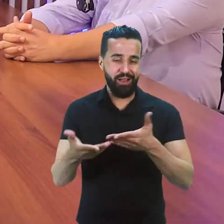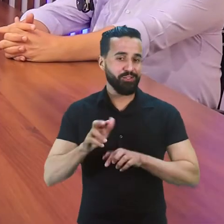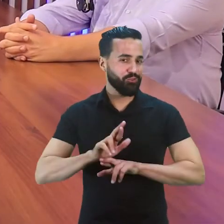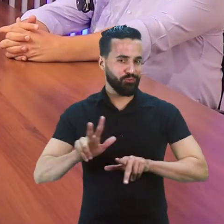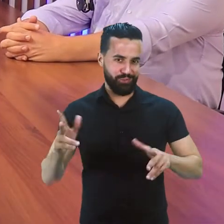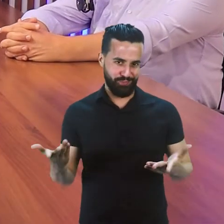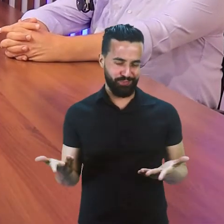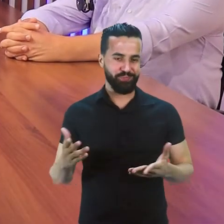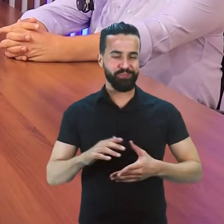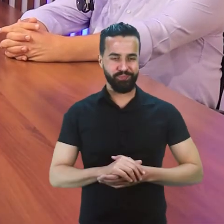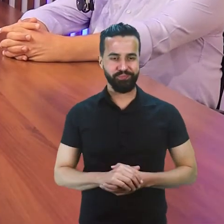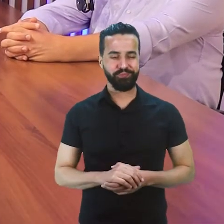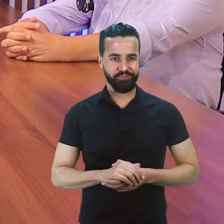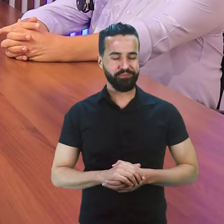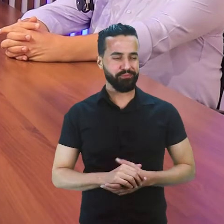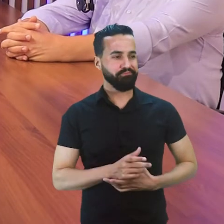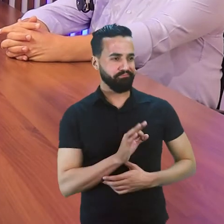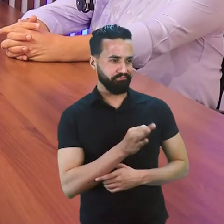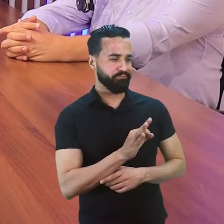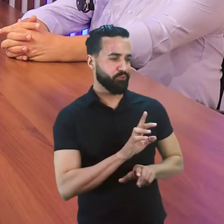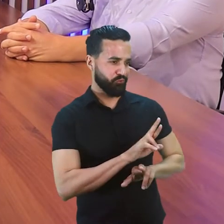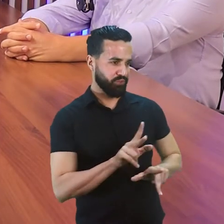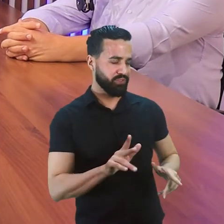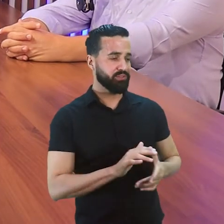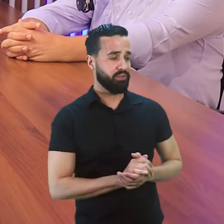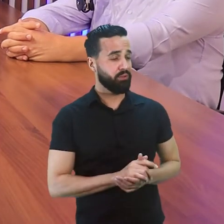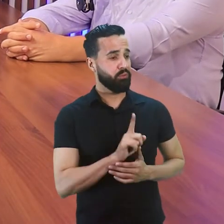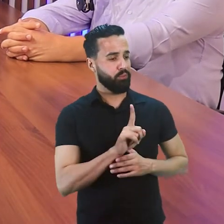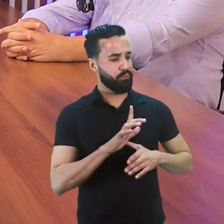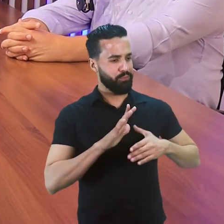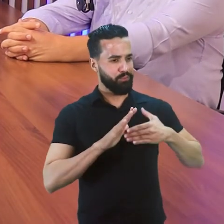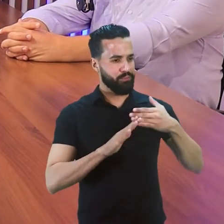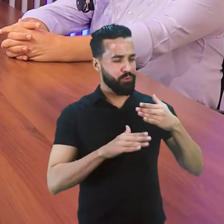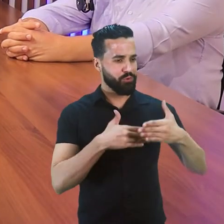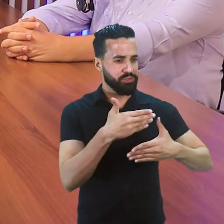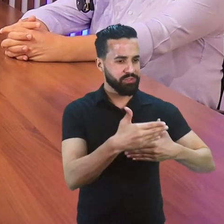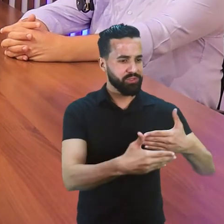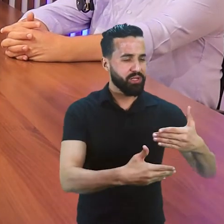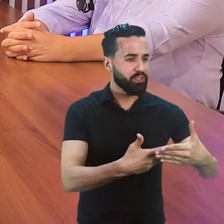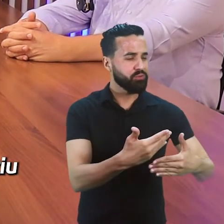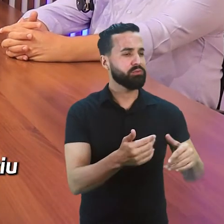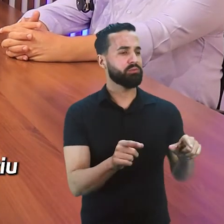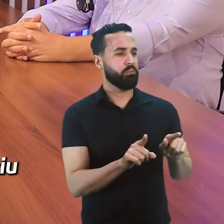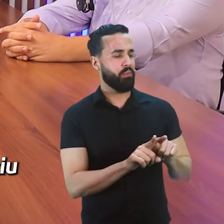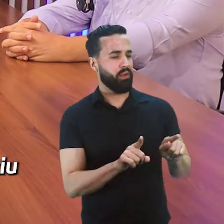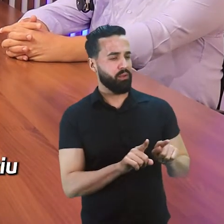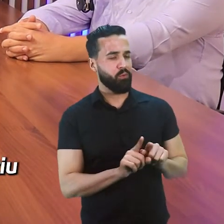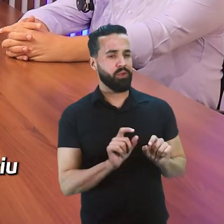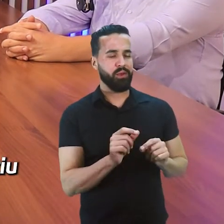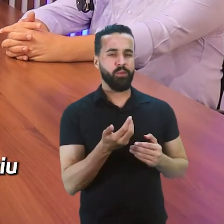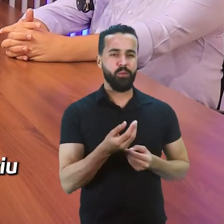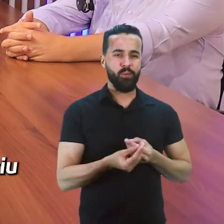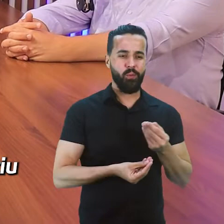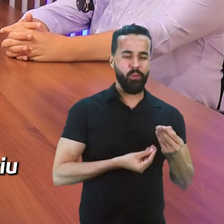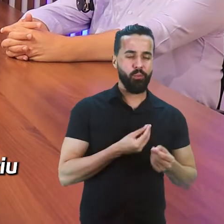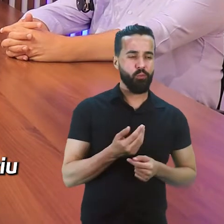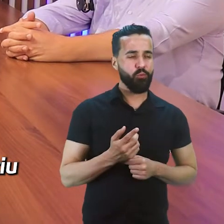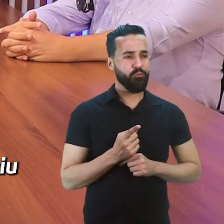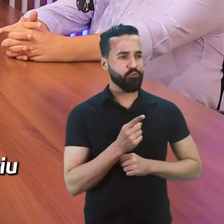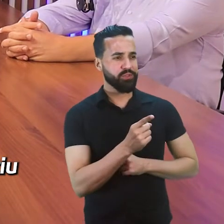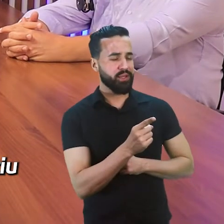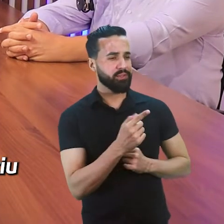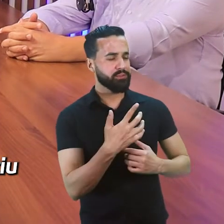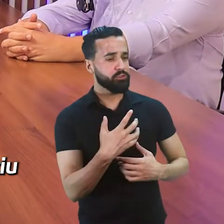Herbert, e assim, você, nesse processo aí, retomando, e aí como é que foi quando você